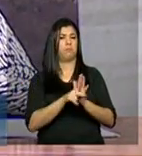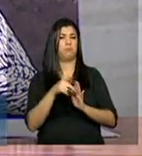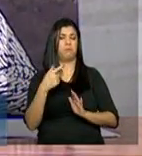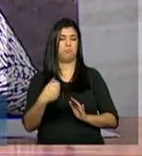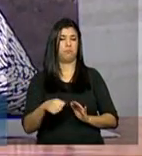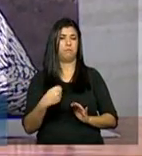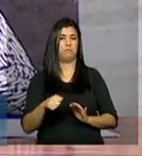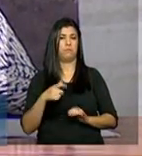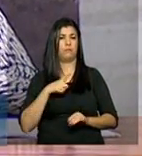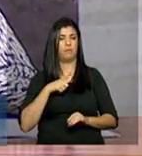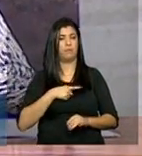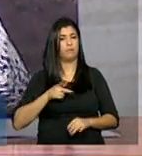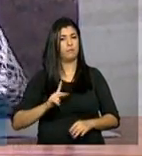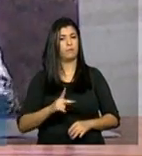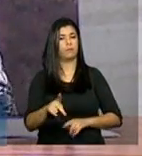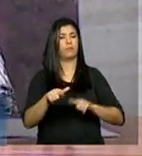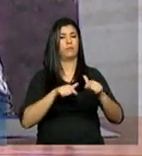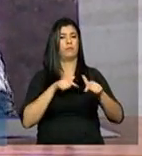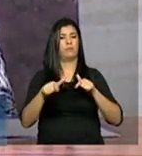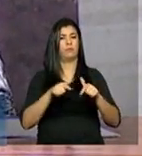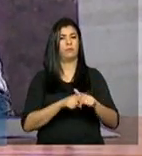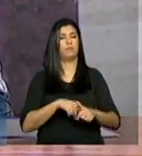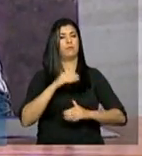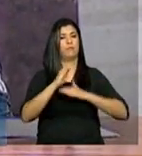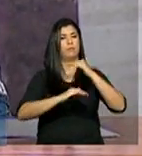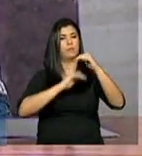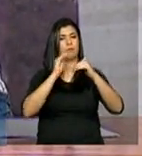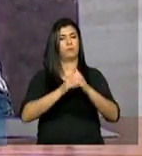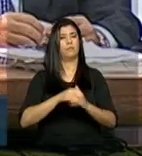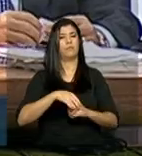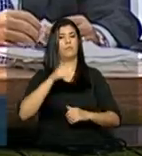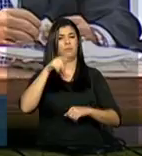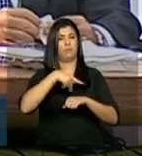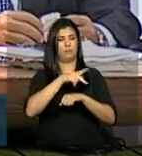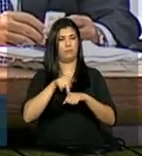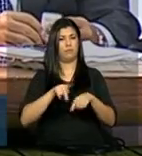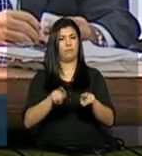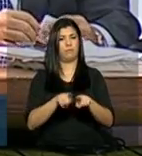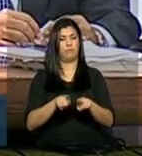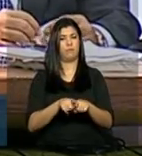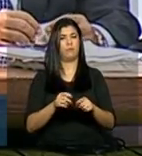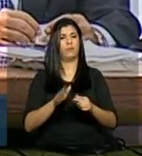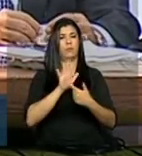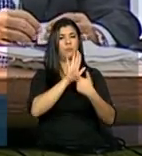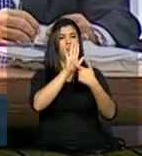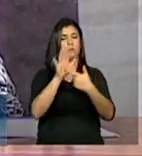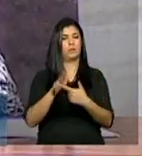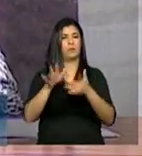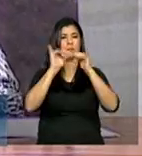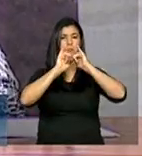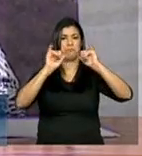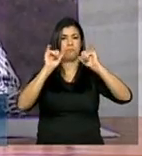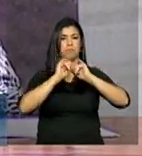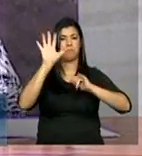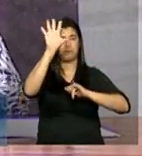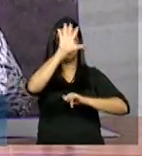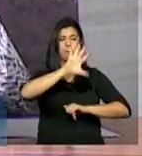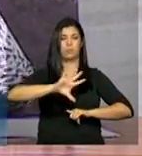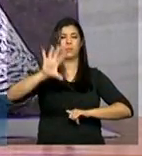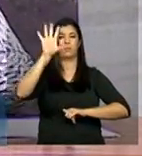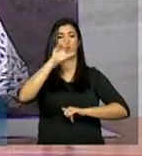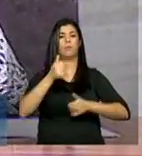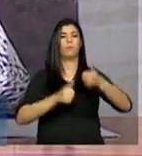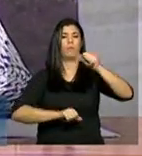vai dar continuidade a esse trabalho importante para o desenvolvimento do nosso país. Queria começar os dados gerais agora do